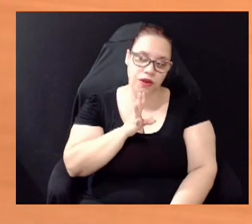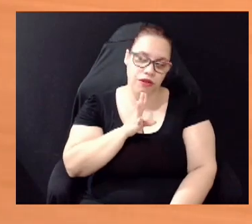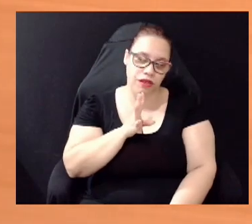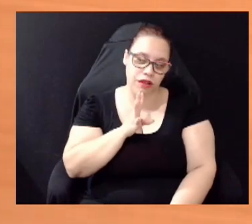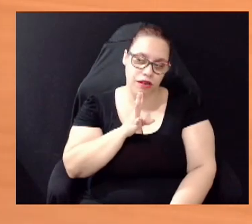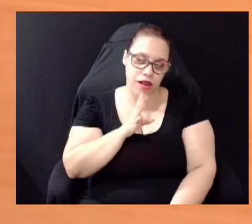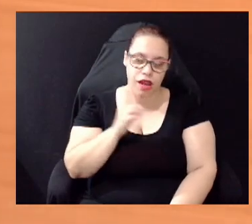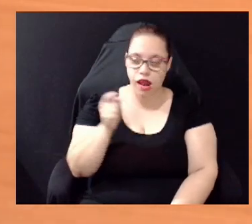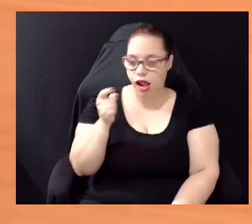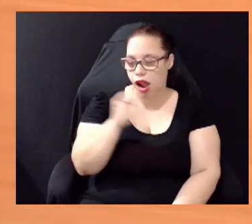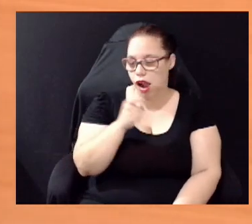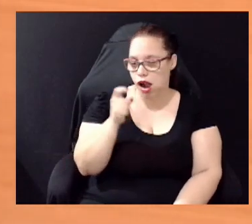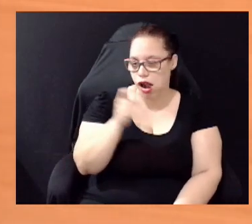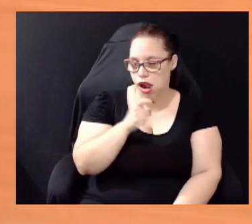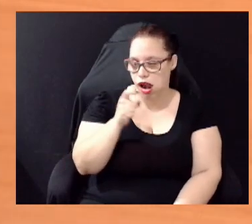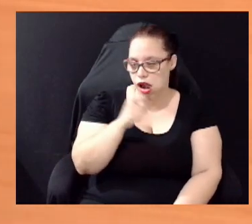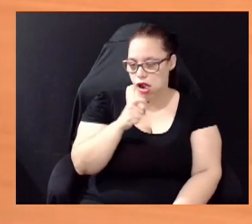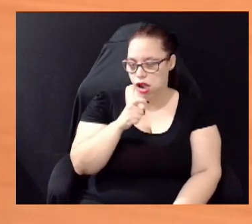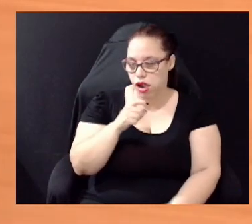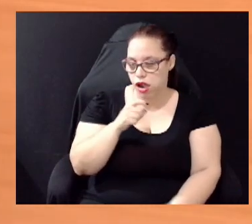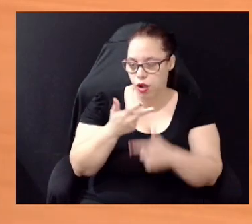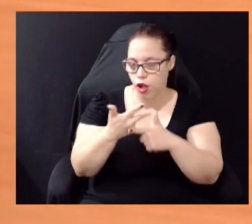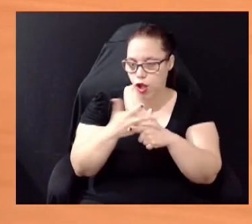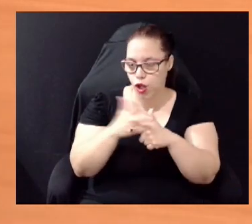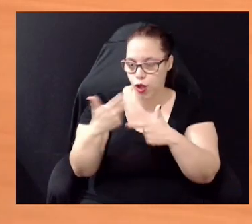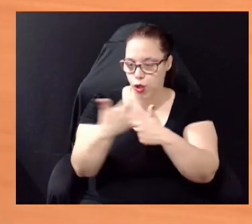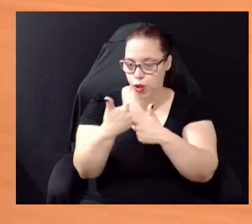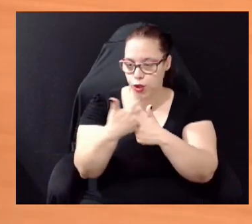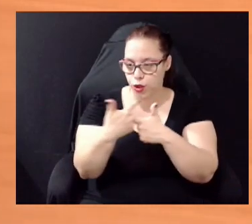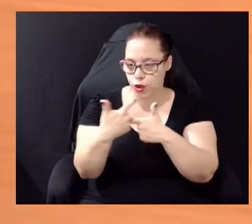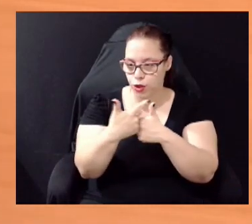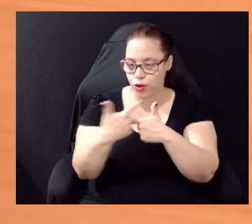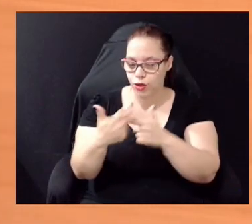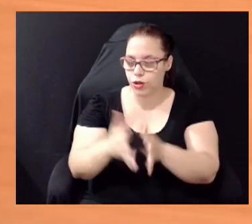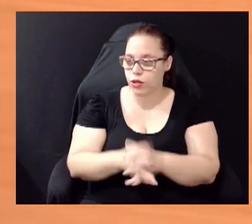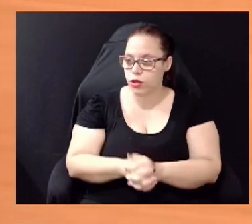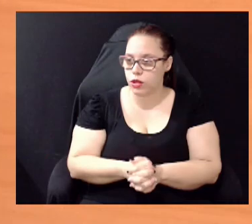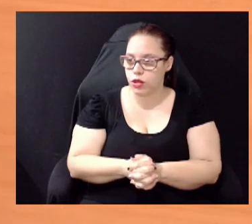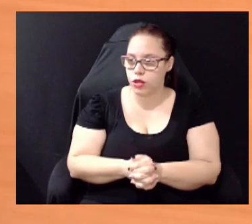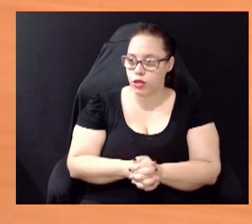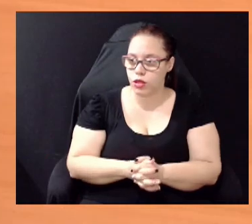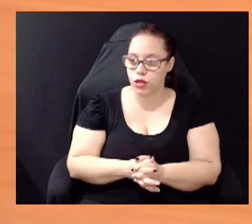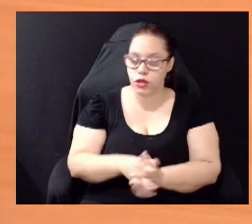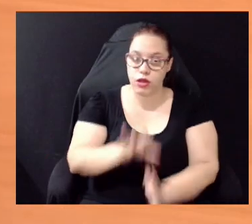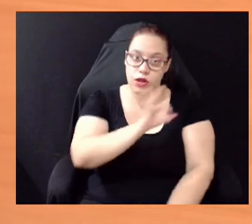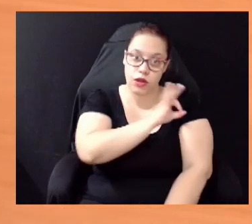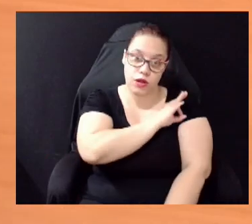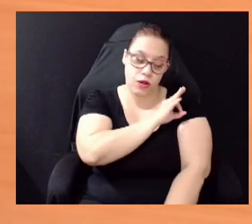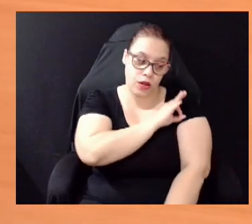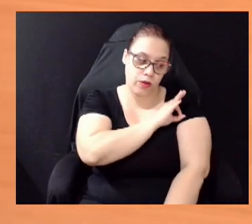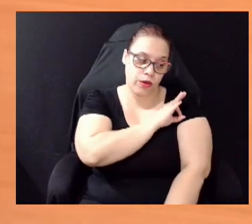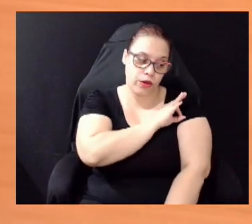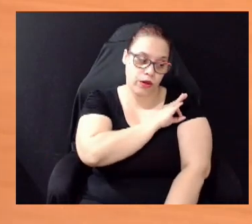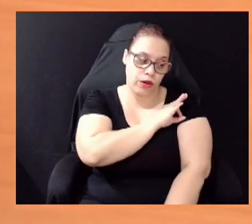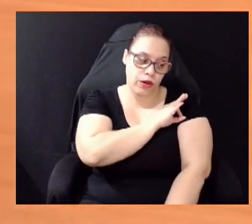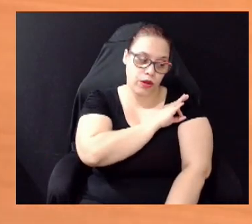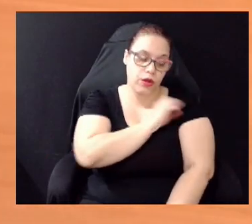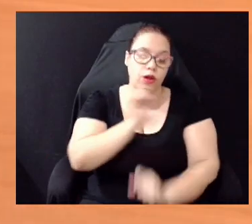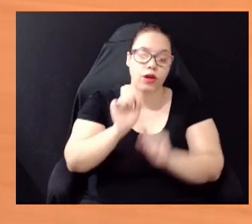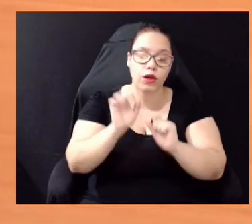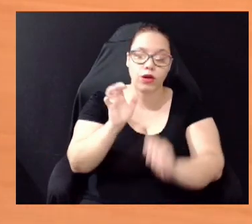sempre estou acompanhando, e a questão que eu quero falar sobre a questão da polícia no geral, né, o que acontece, uma amiga